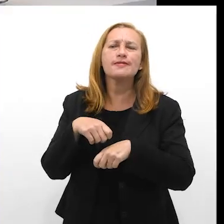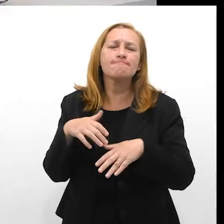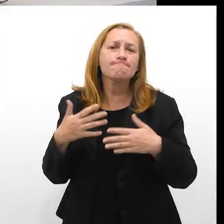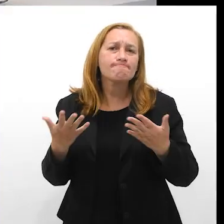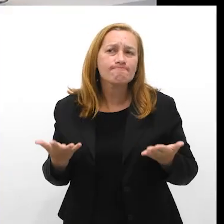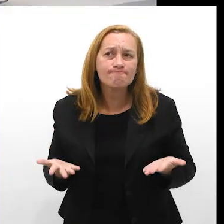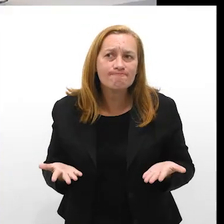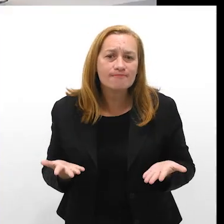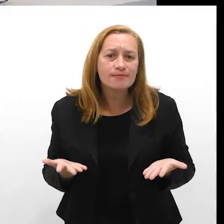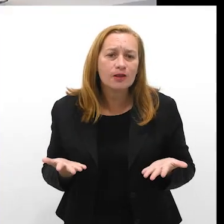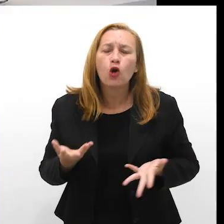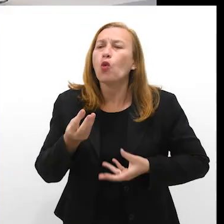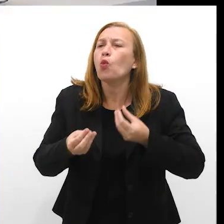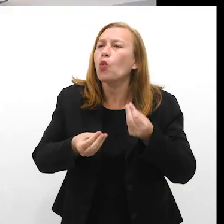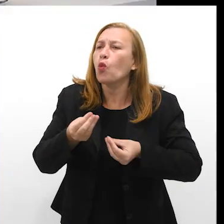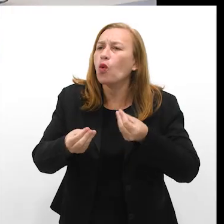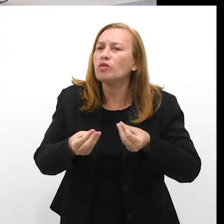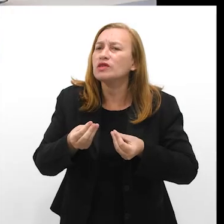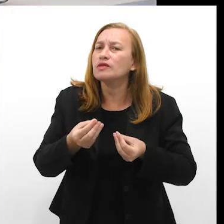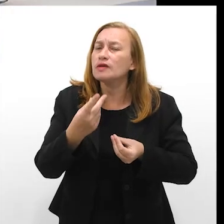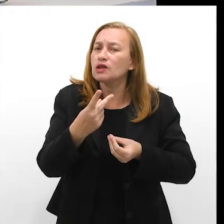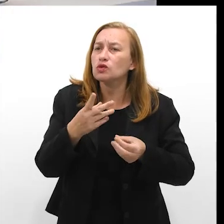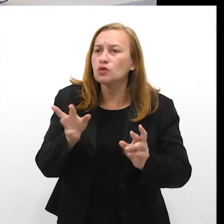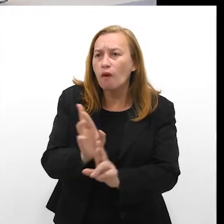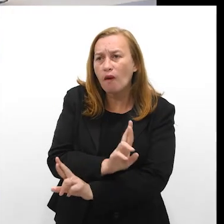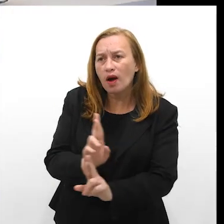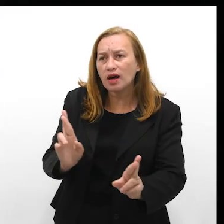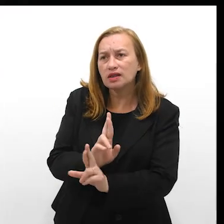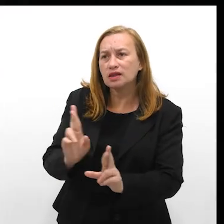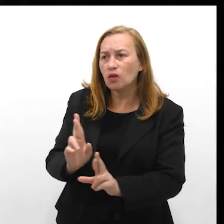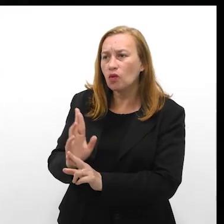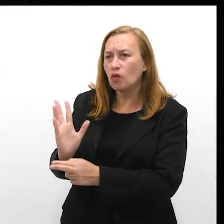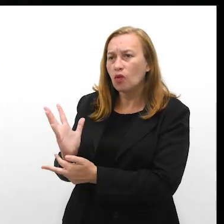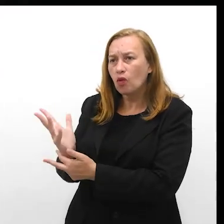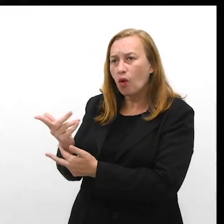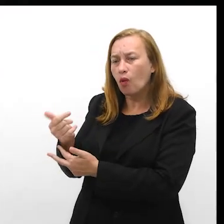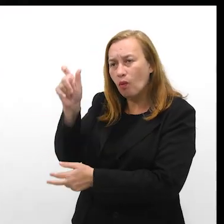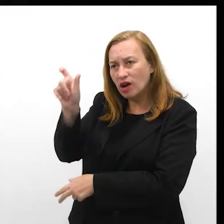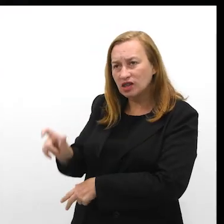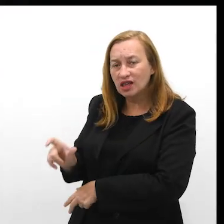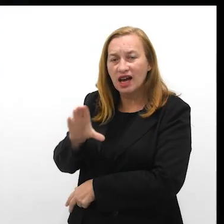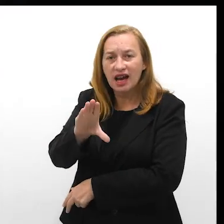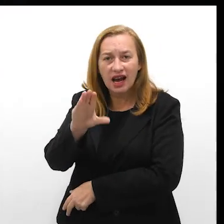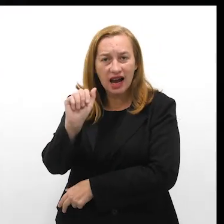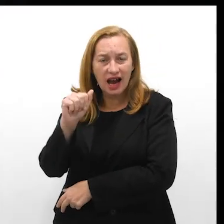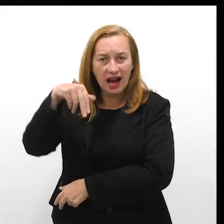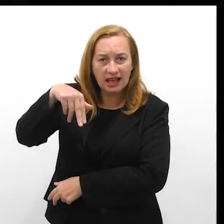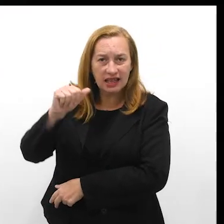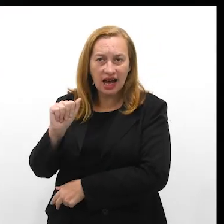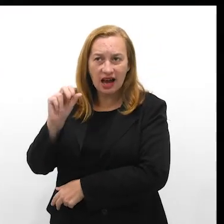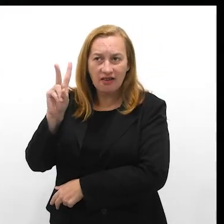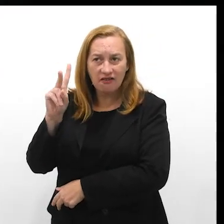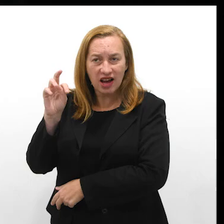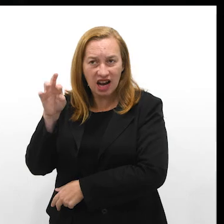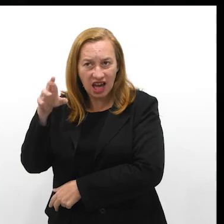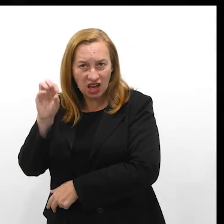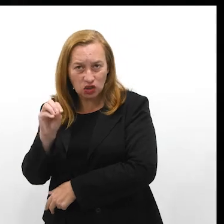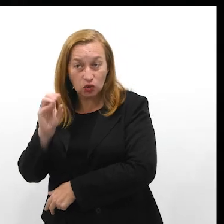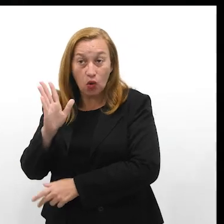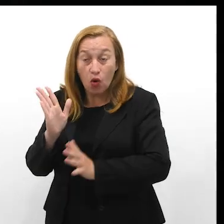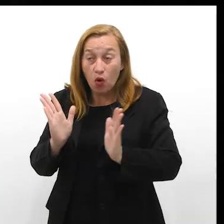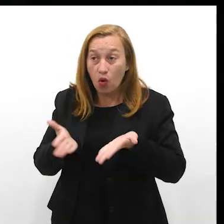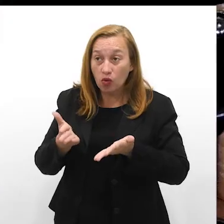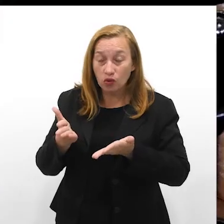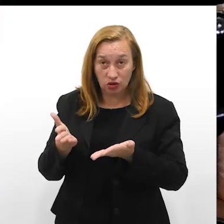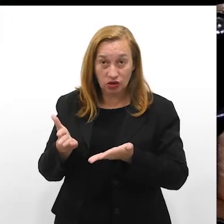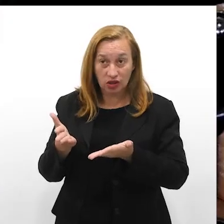economia, enfim. Como é que você vê a tua relação com o artista, com o carnavalesco, né? Porque o carnavalesco ele está ali